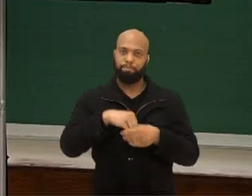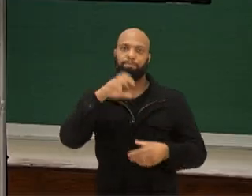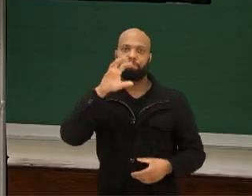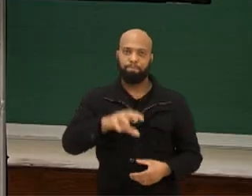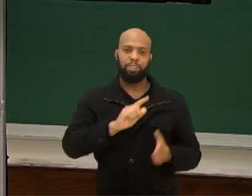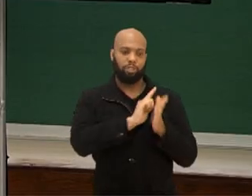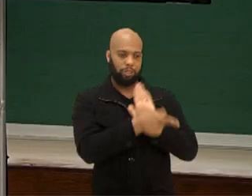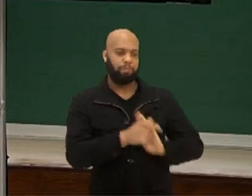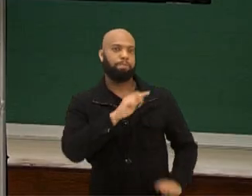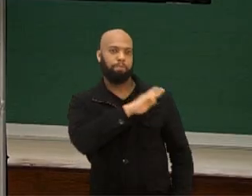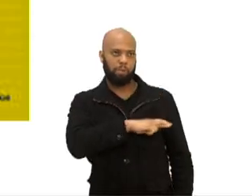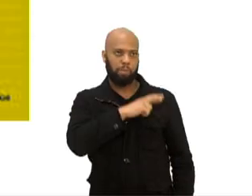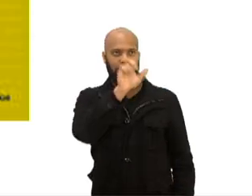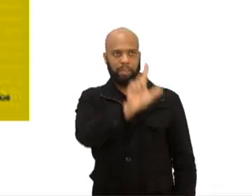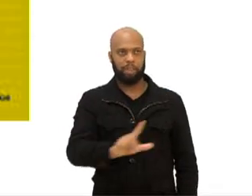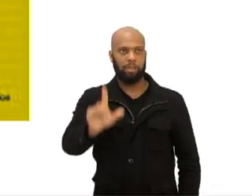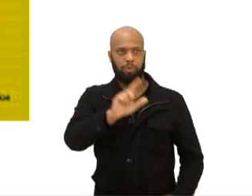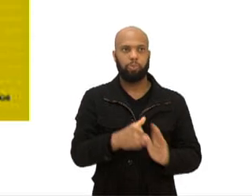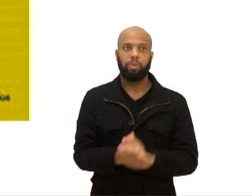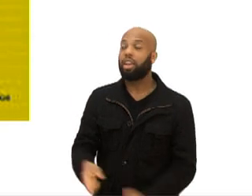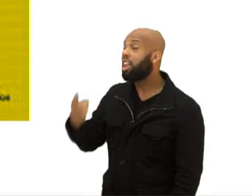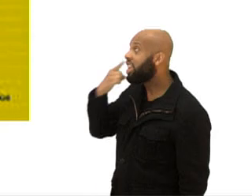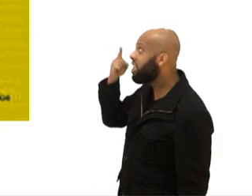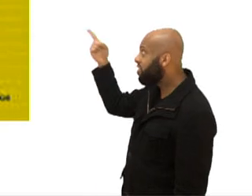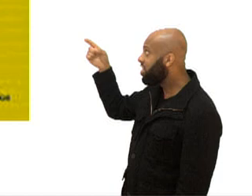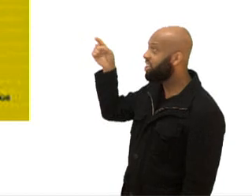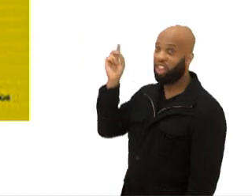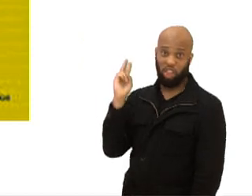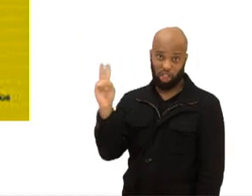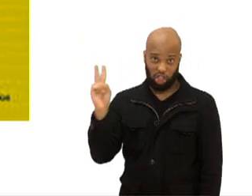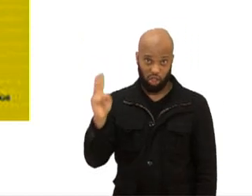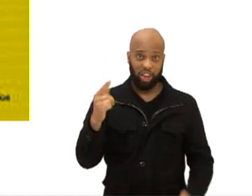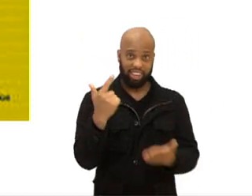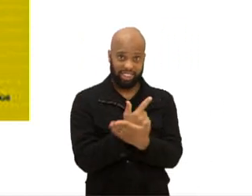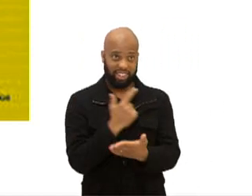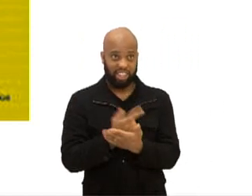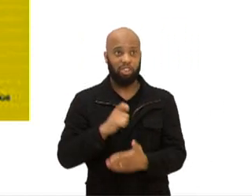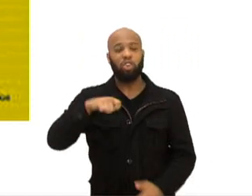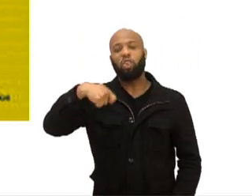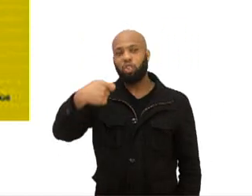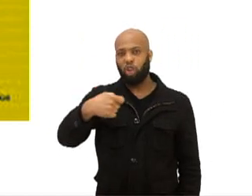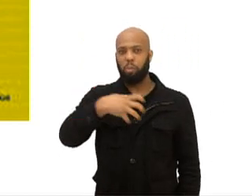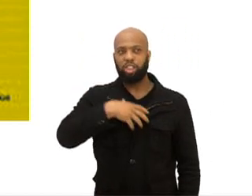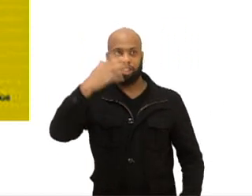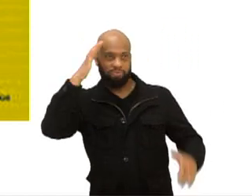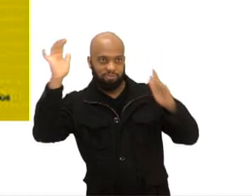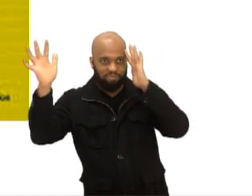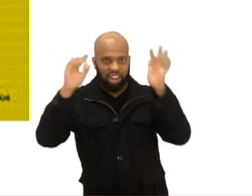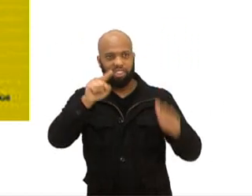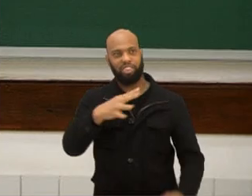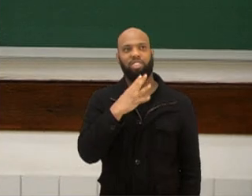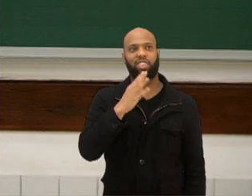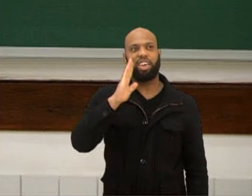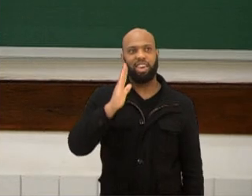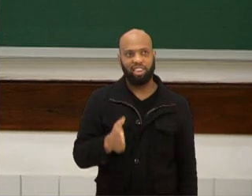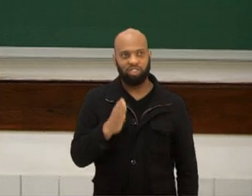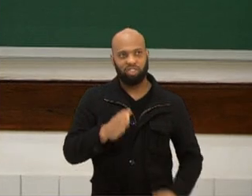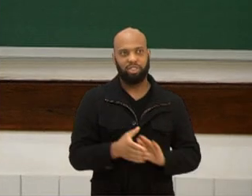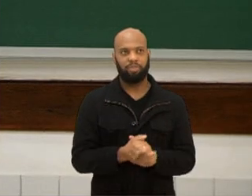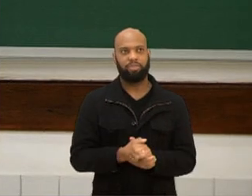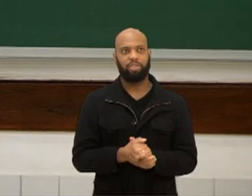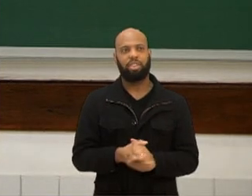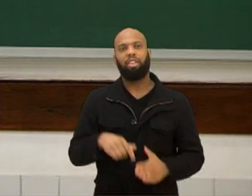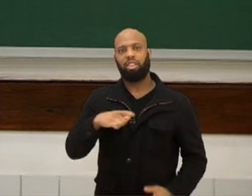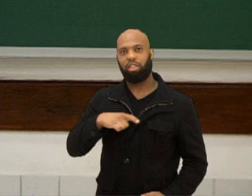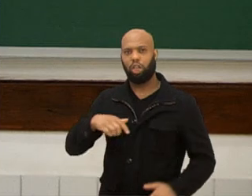da literatura. Olha só, trouxe para vocês dois livros sobre o fantástico, possivelmente vocês já conhecem, que é